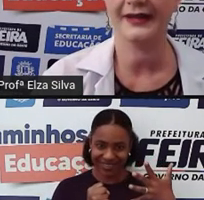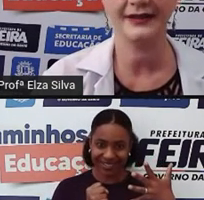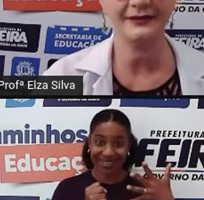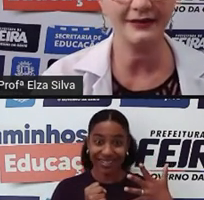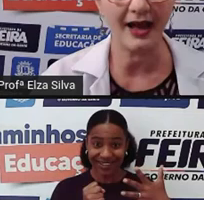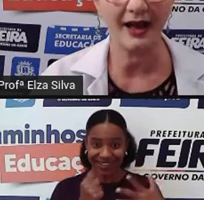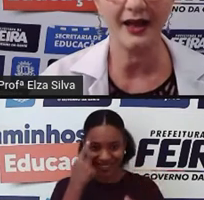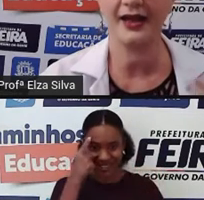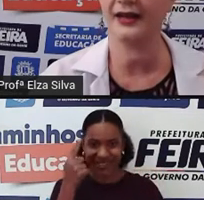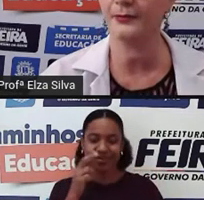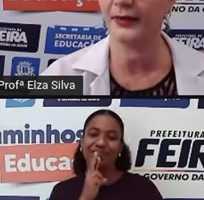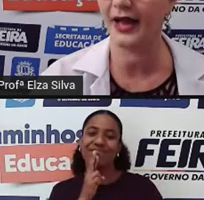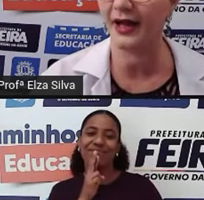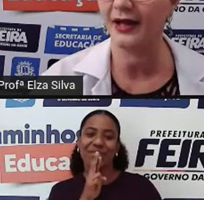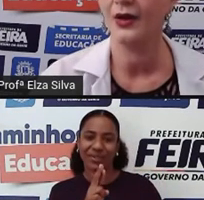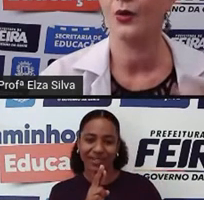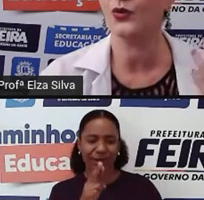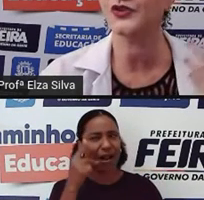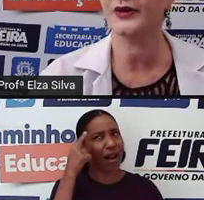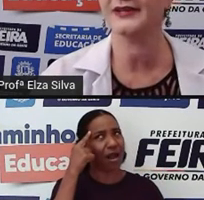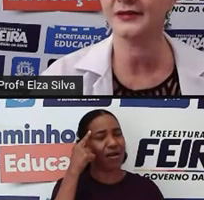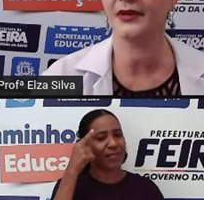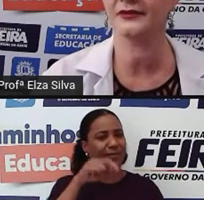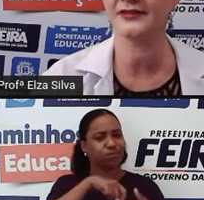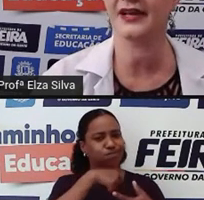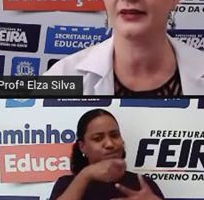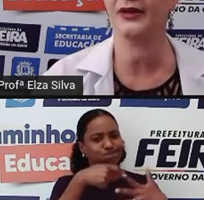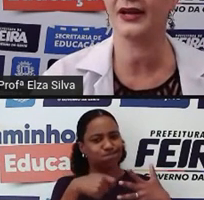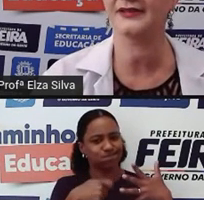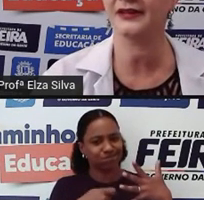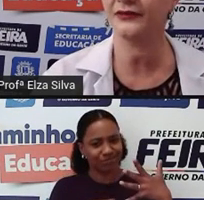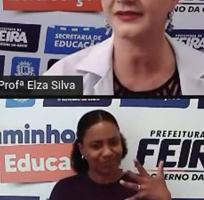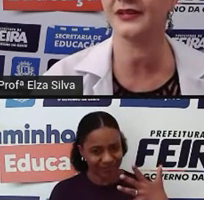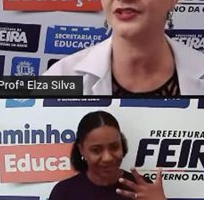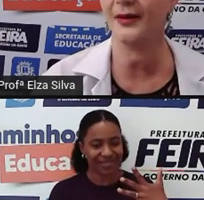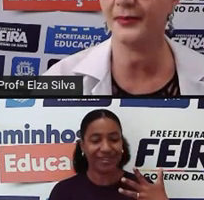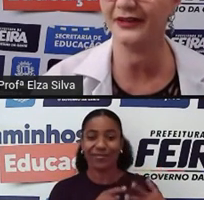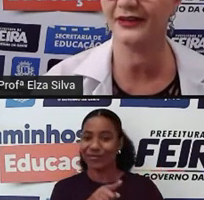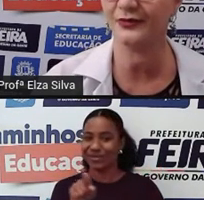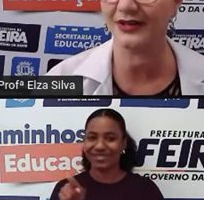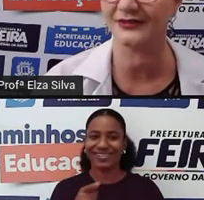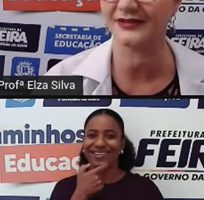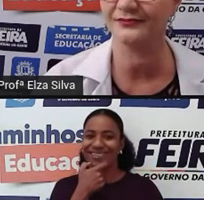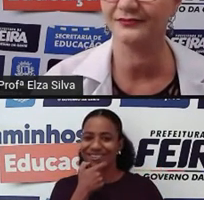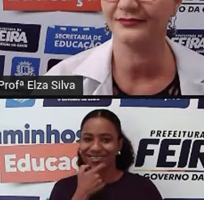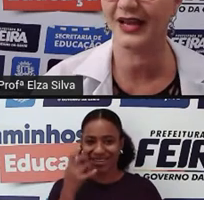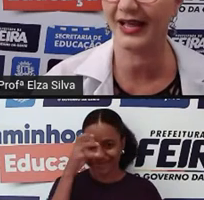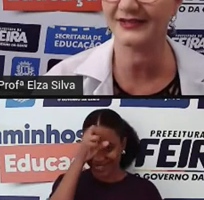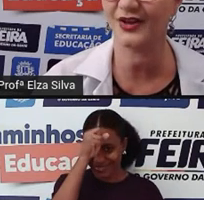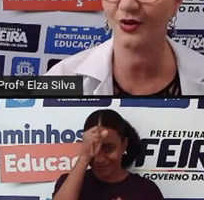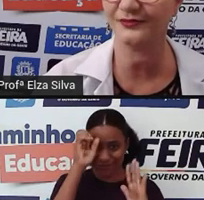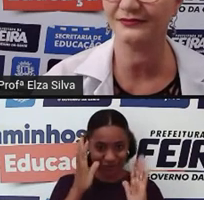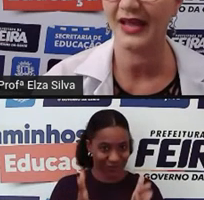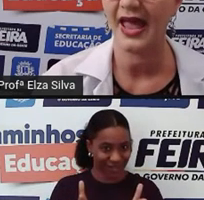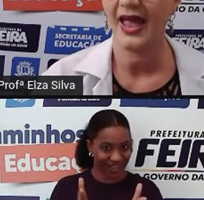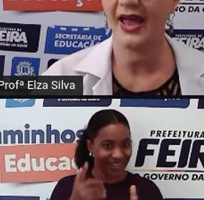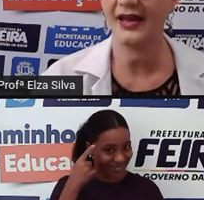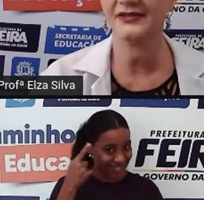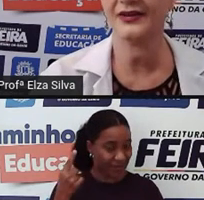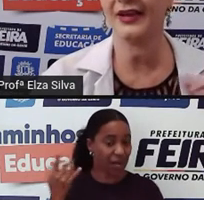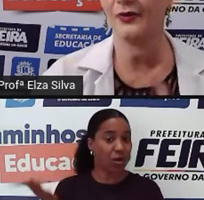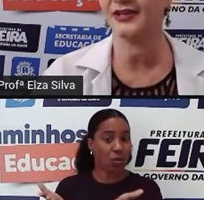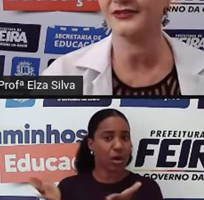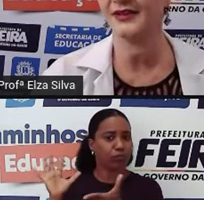para tentar Relembrar os conhecimentos da língua inglesa que você já aprenderam a leves que eu